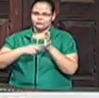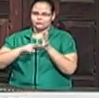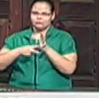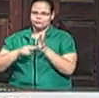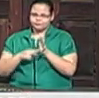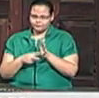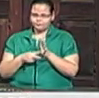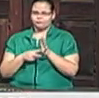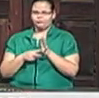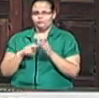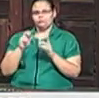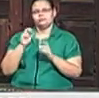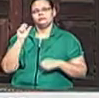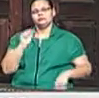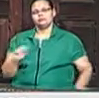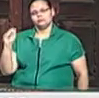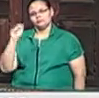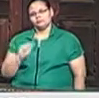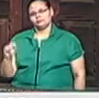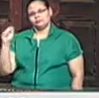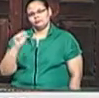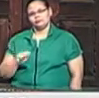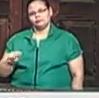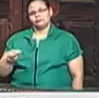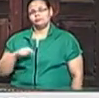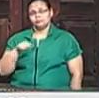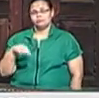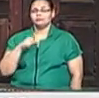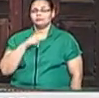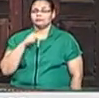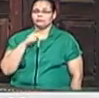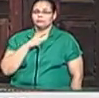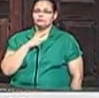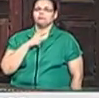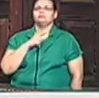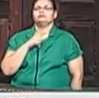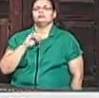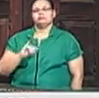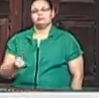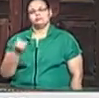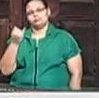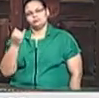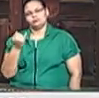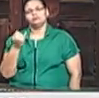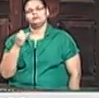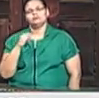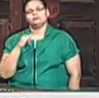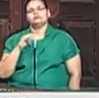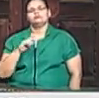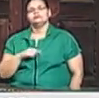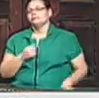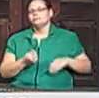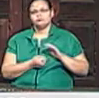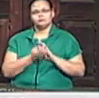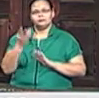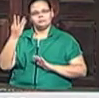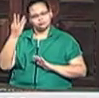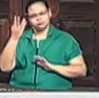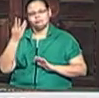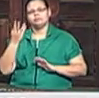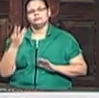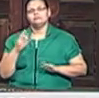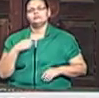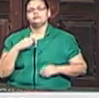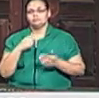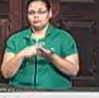sindicatos, de associações, nós tivemos a oportunidade de conciliar e de compor vários acordos.